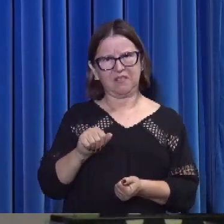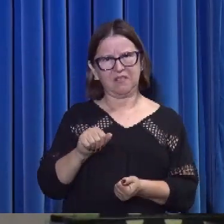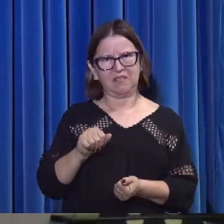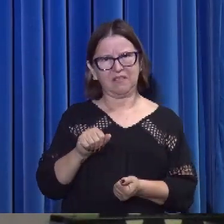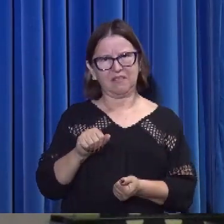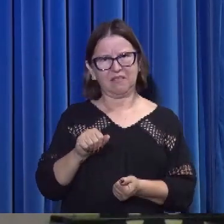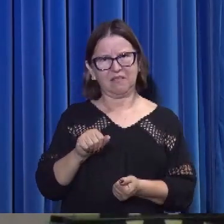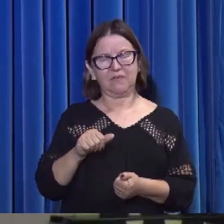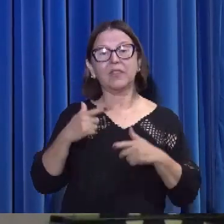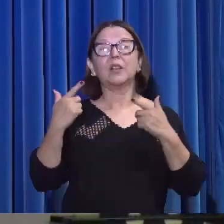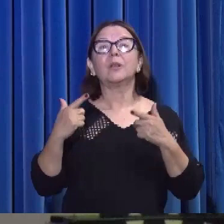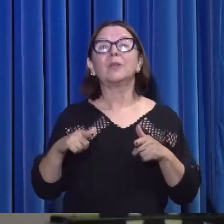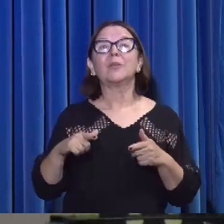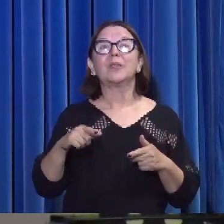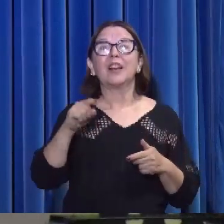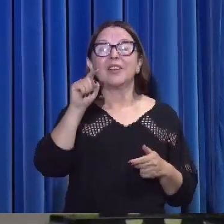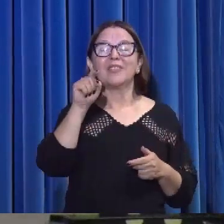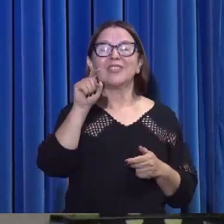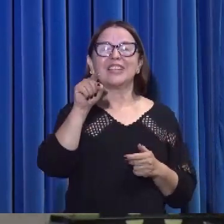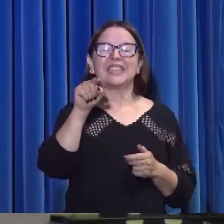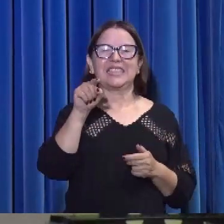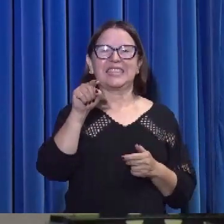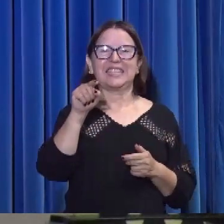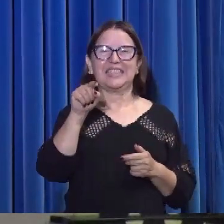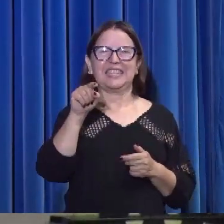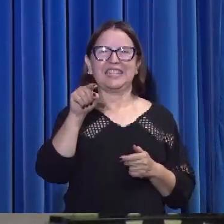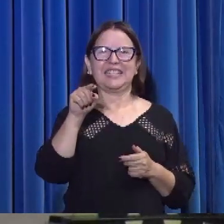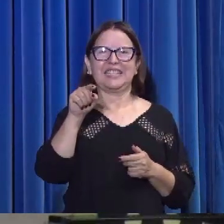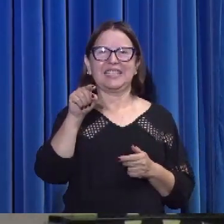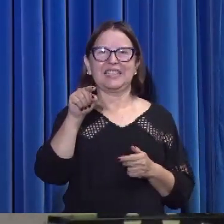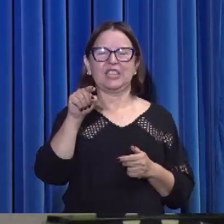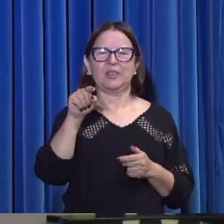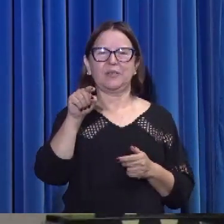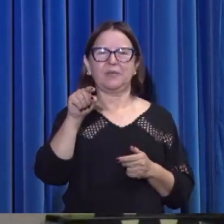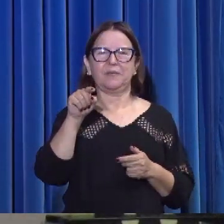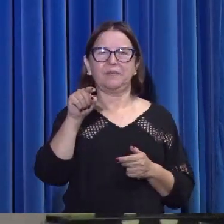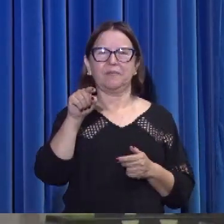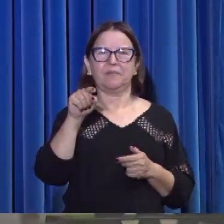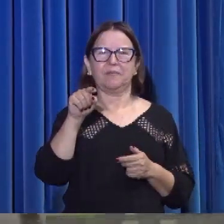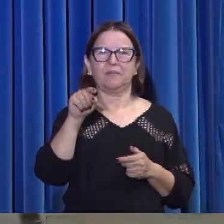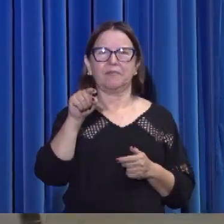Para onde você está? Você está atentando para o quê?